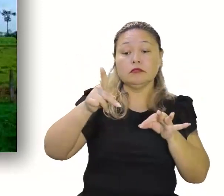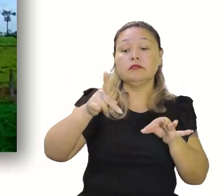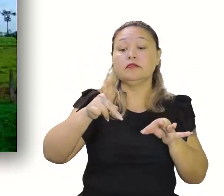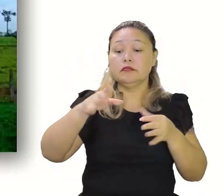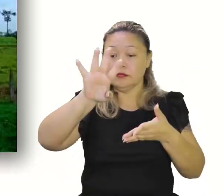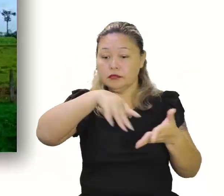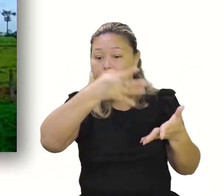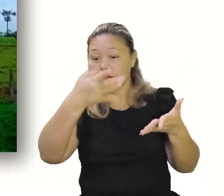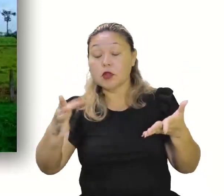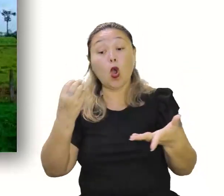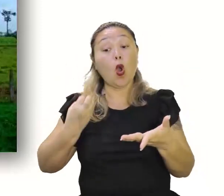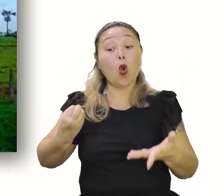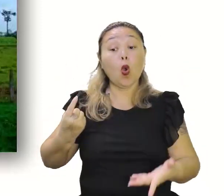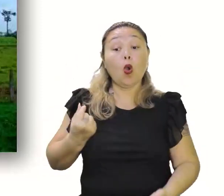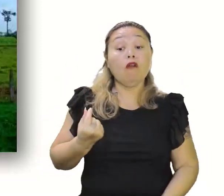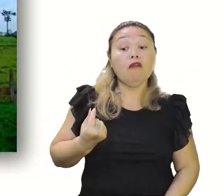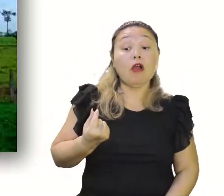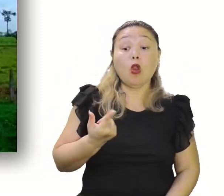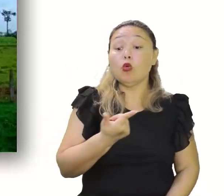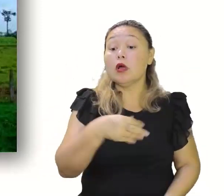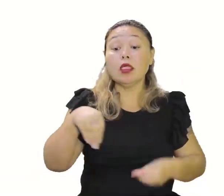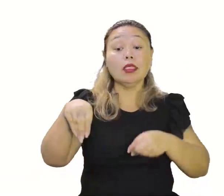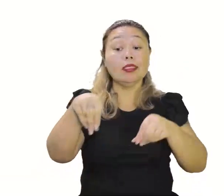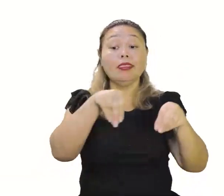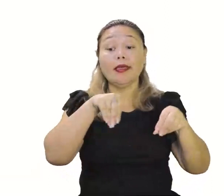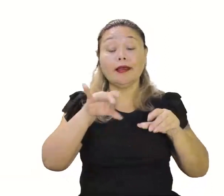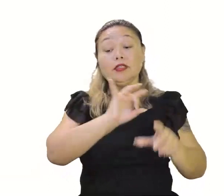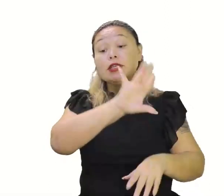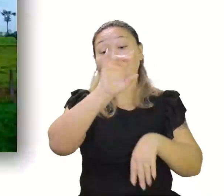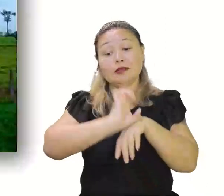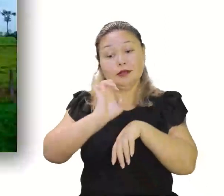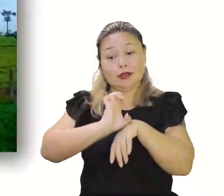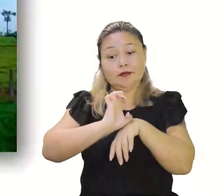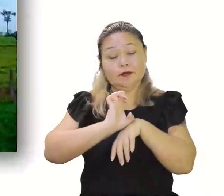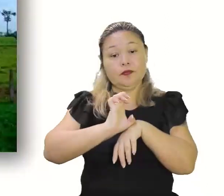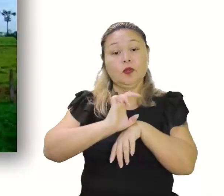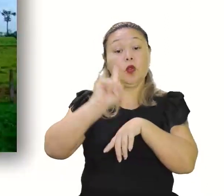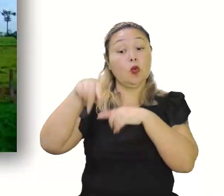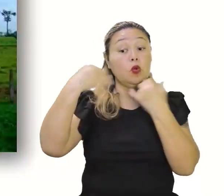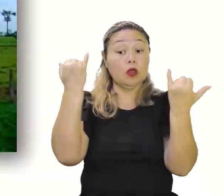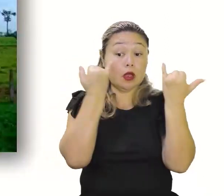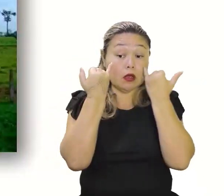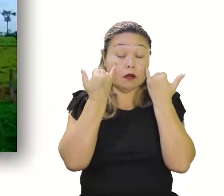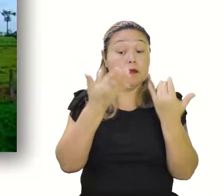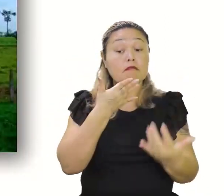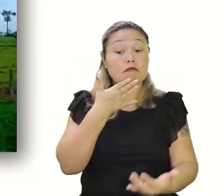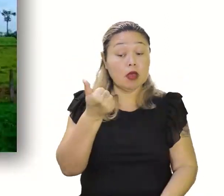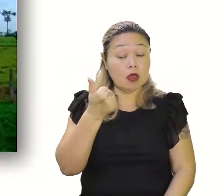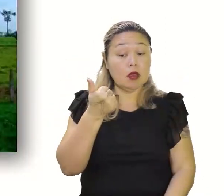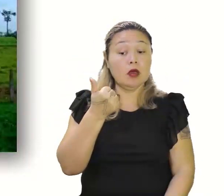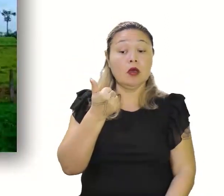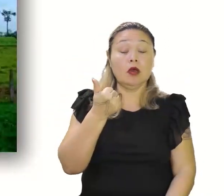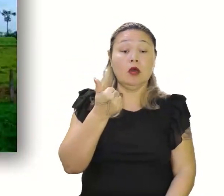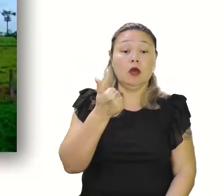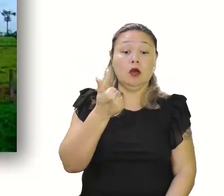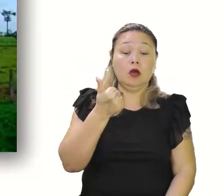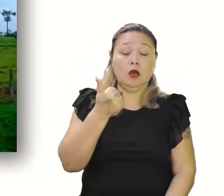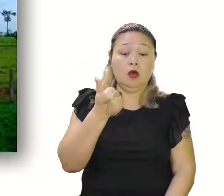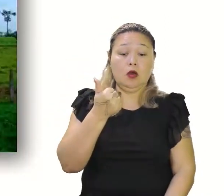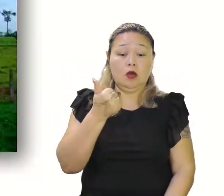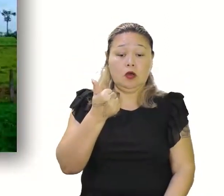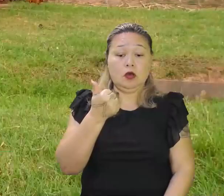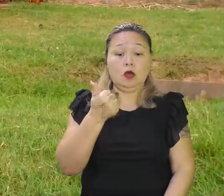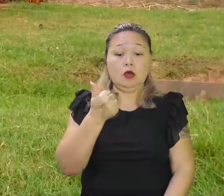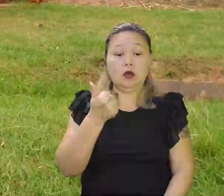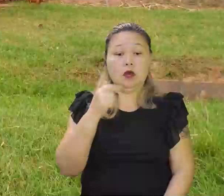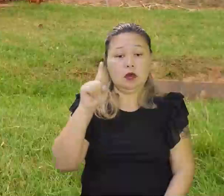sua valorização das terras em cada estado. E outra informação melhor ainda, tá? De acordo aqui, vamos com lá, olha aqui pra gente.